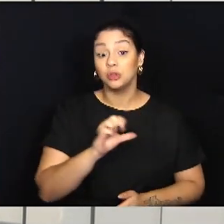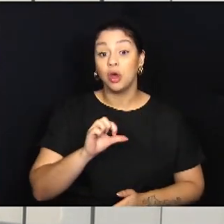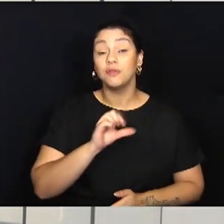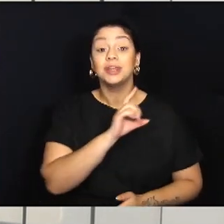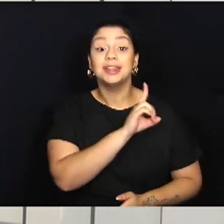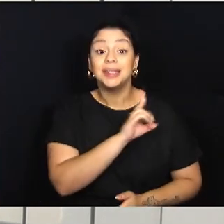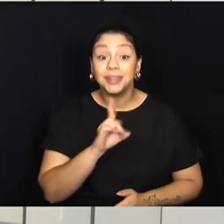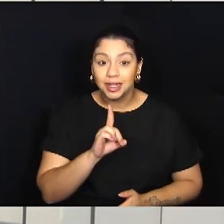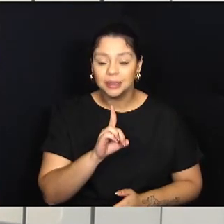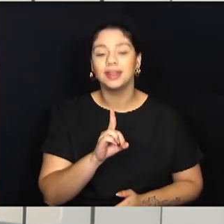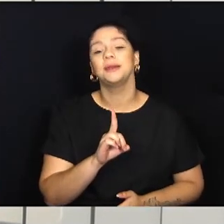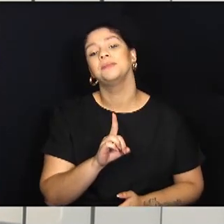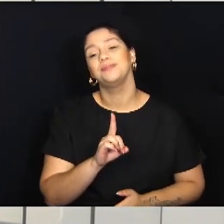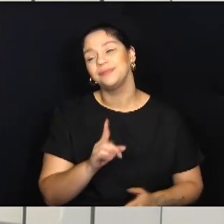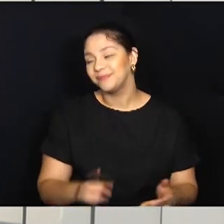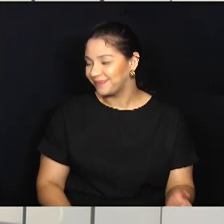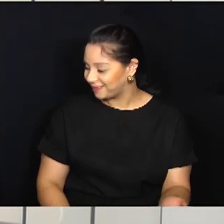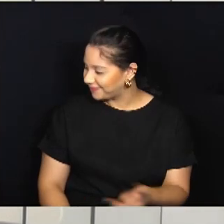DDD